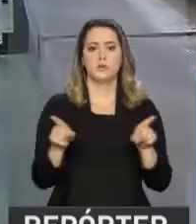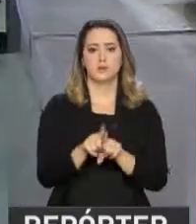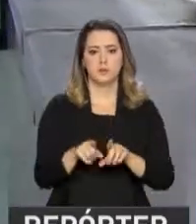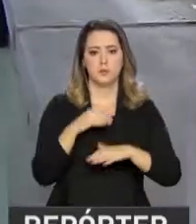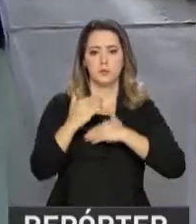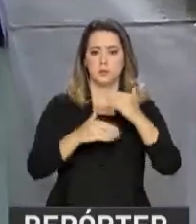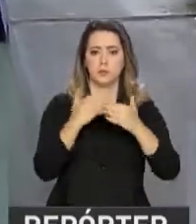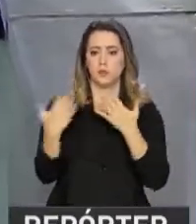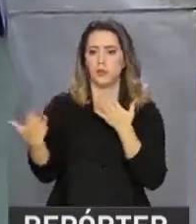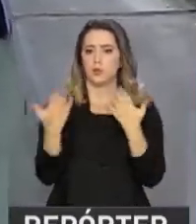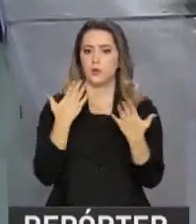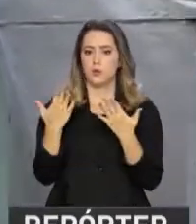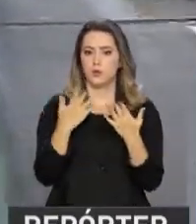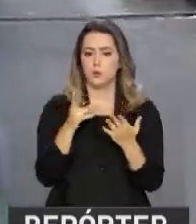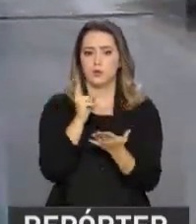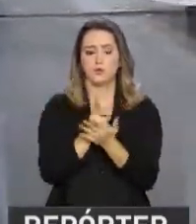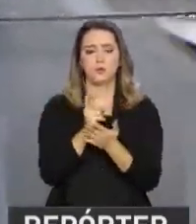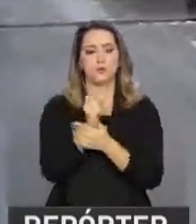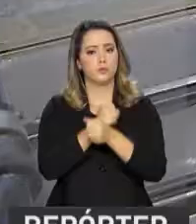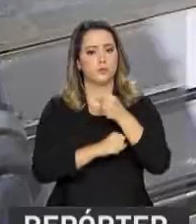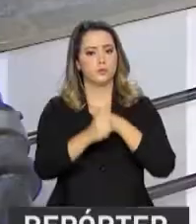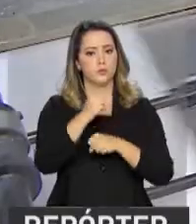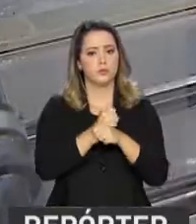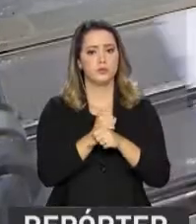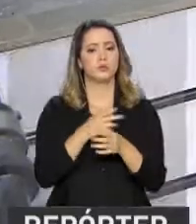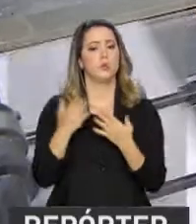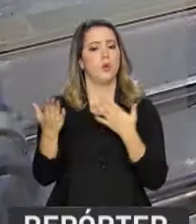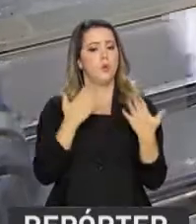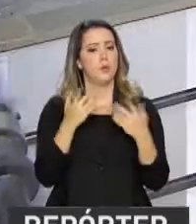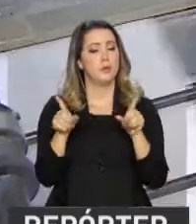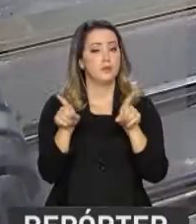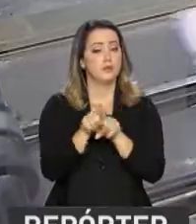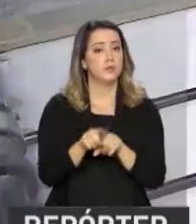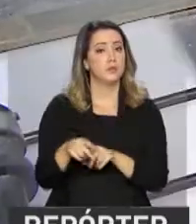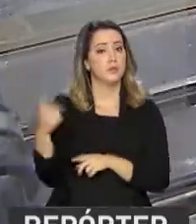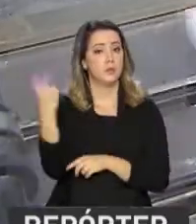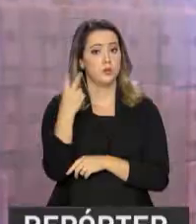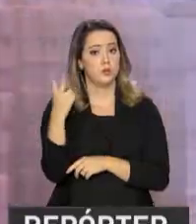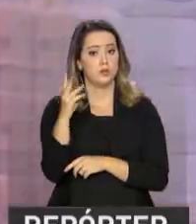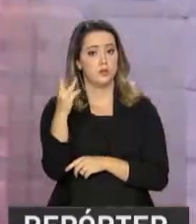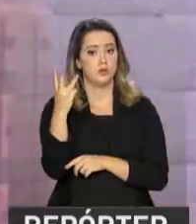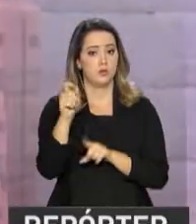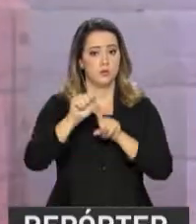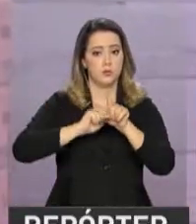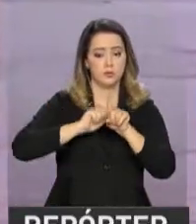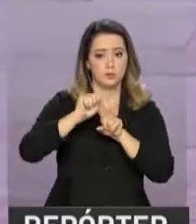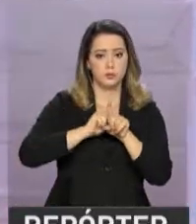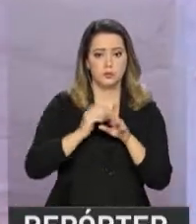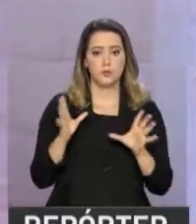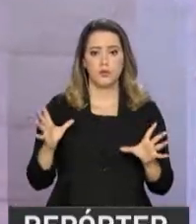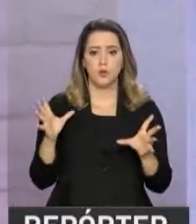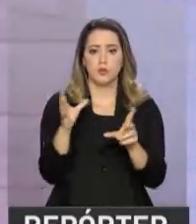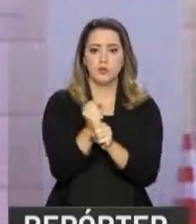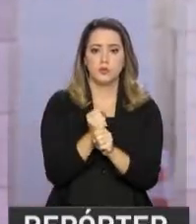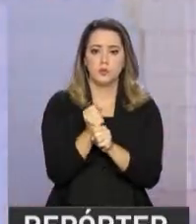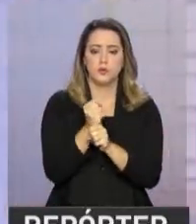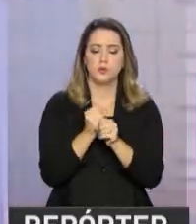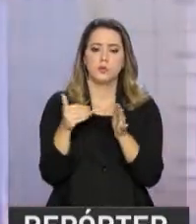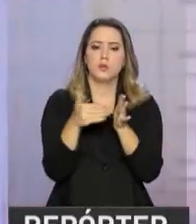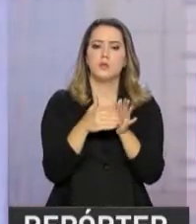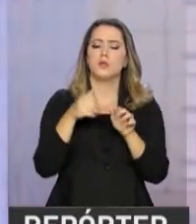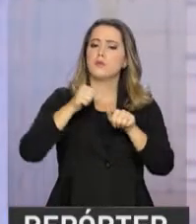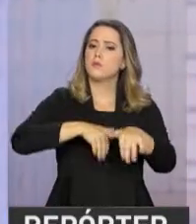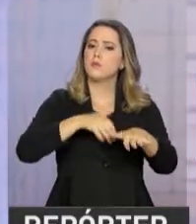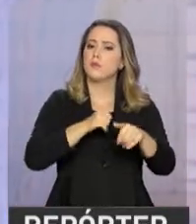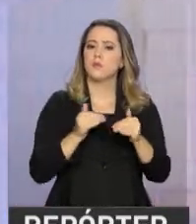tanto na comparação com o mesmo período do ano passado, quanto em relação ao segundo trimestre. Já no acumulado do ano até setembro, o aumento